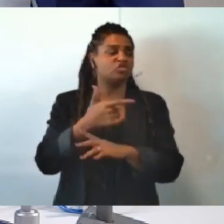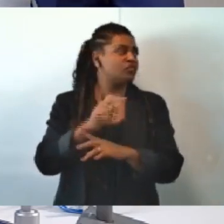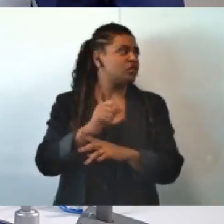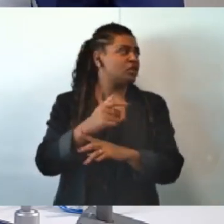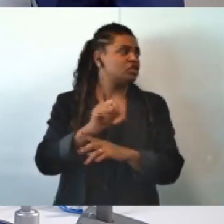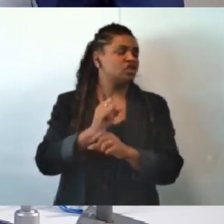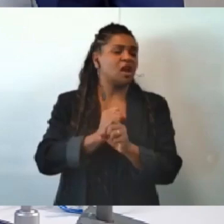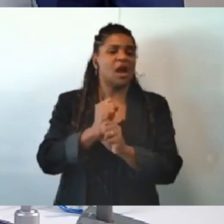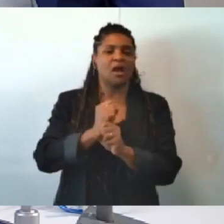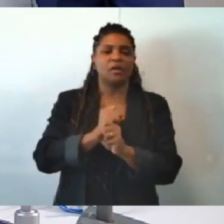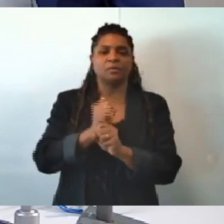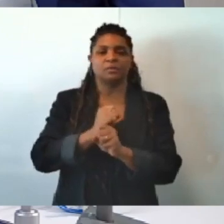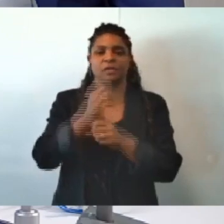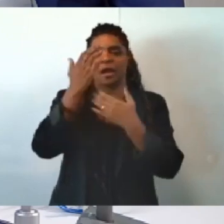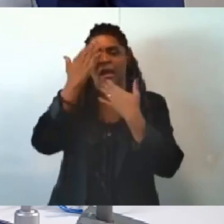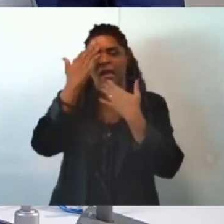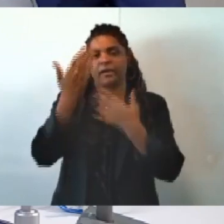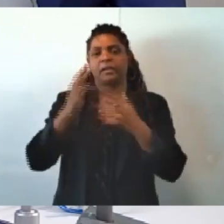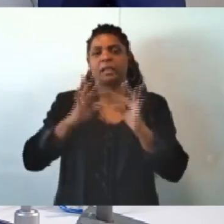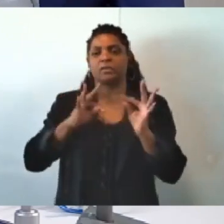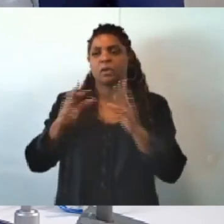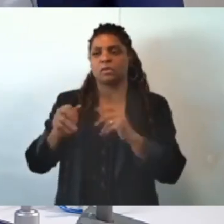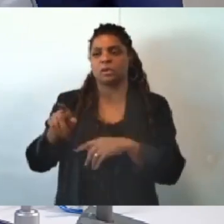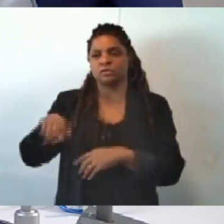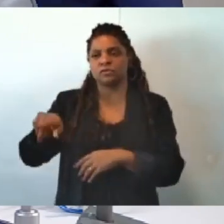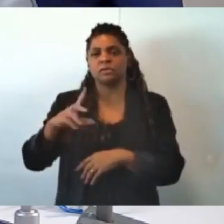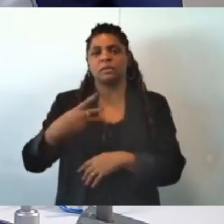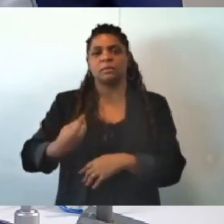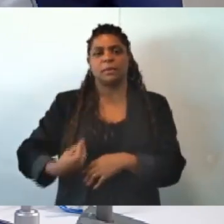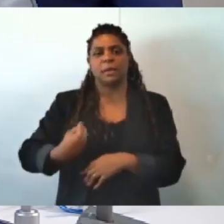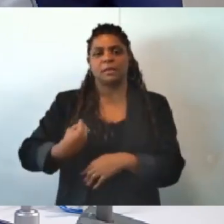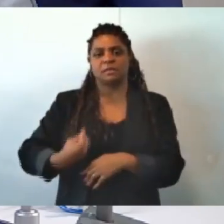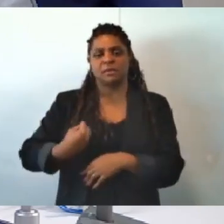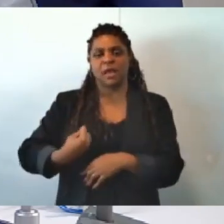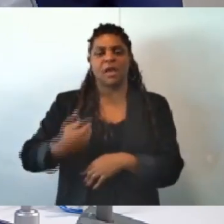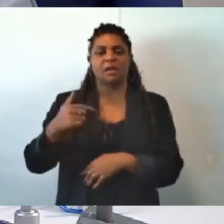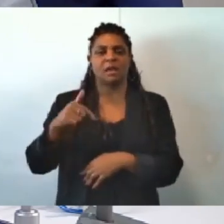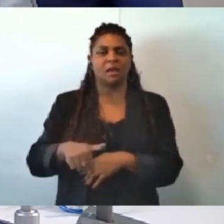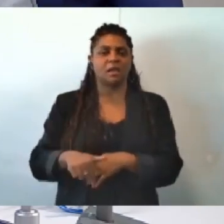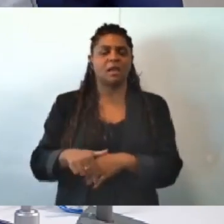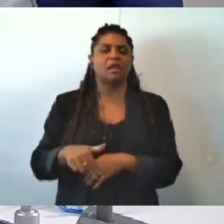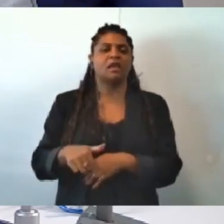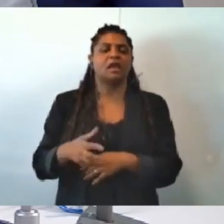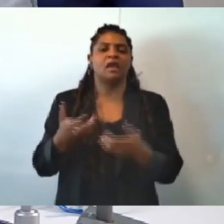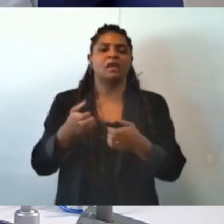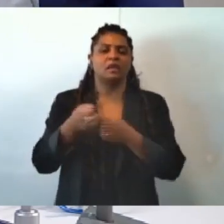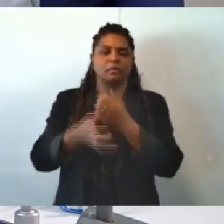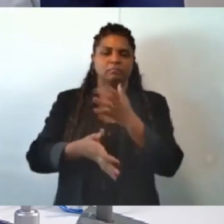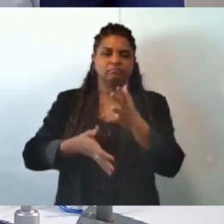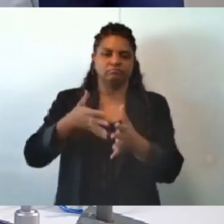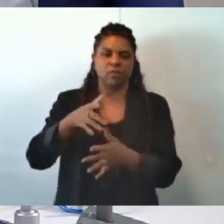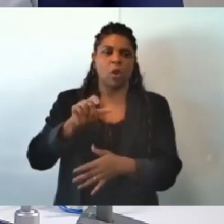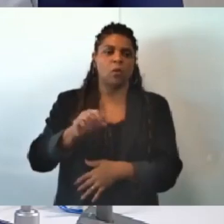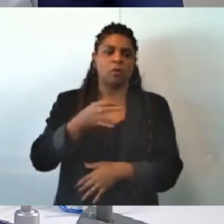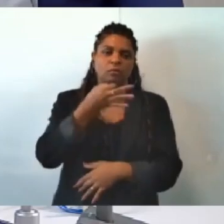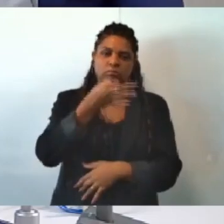a todos por poder participar e registrar aqui minhas alegações. Vamos lá.